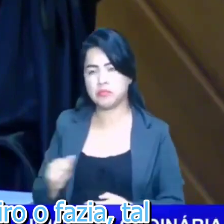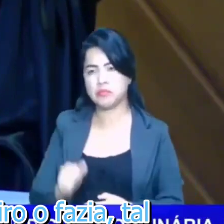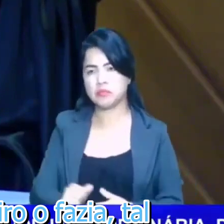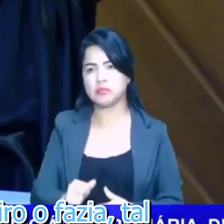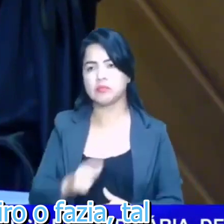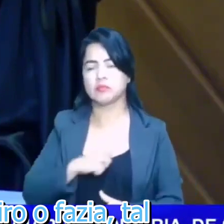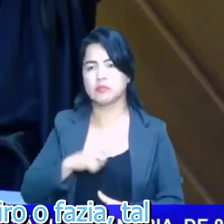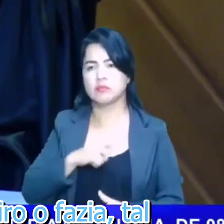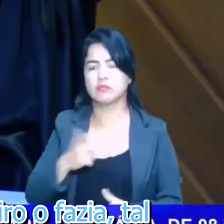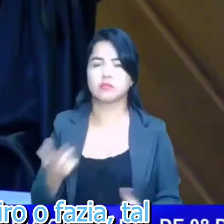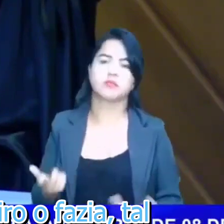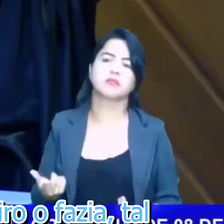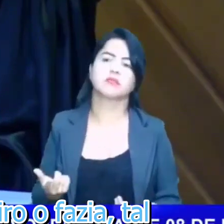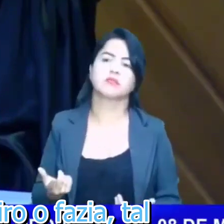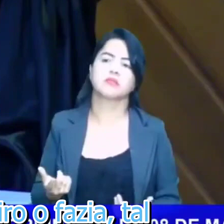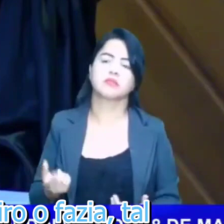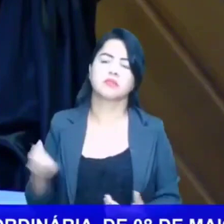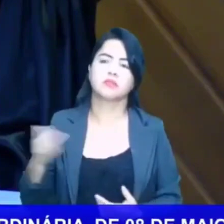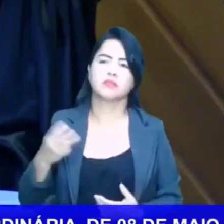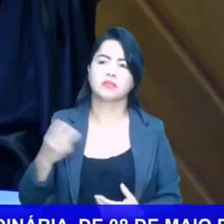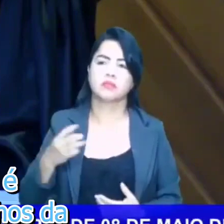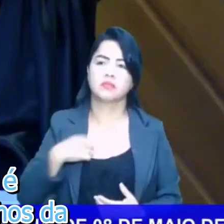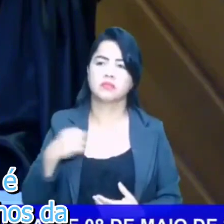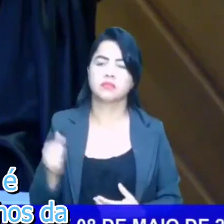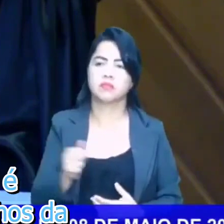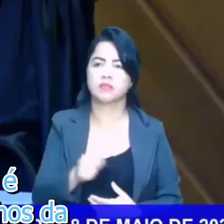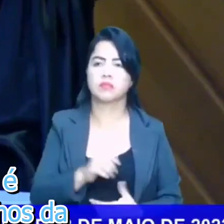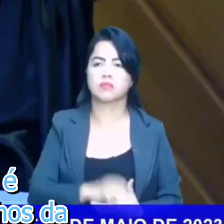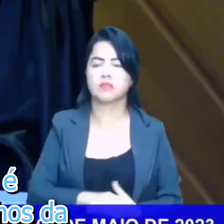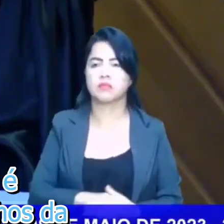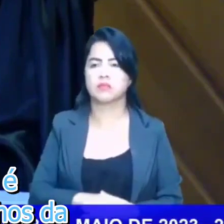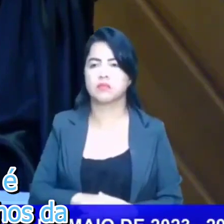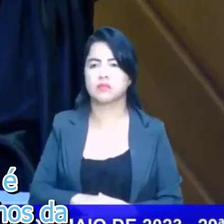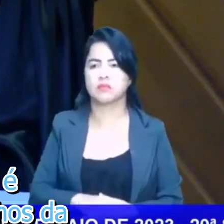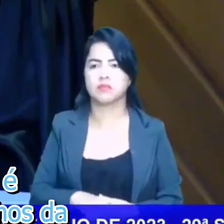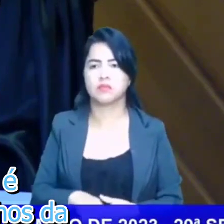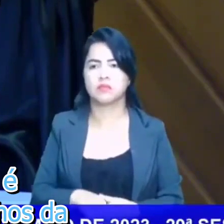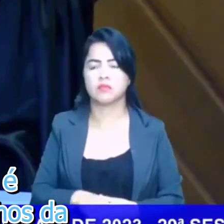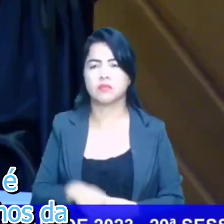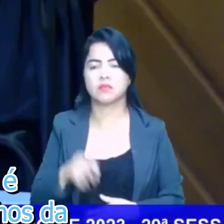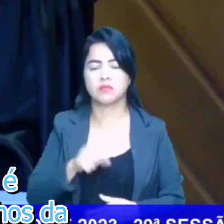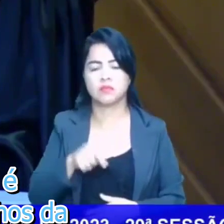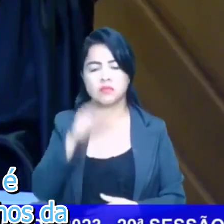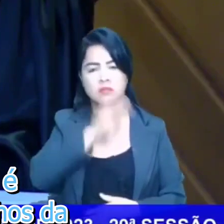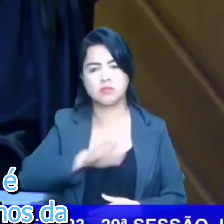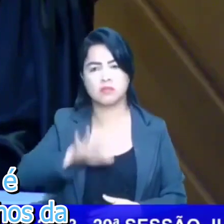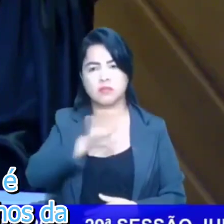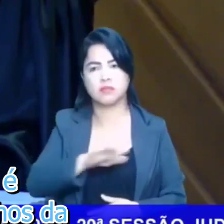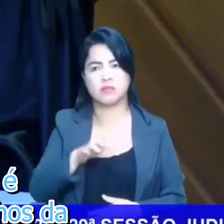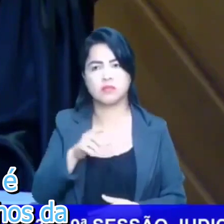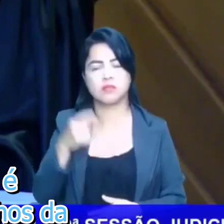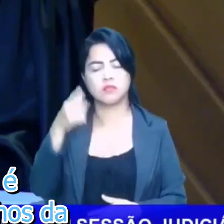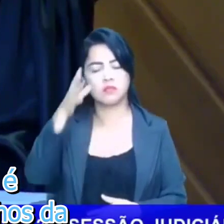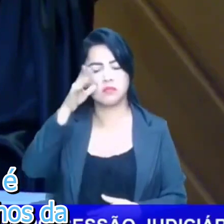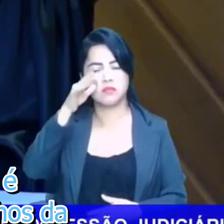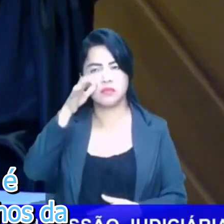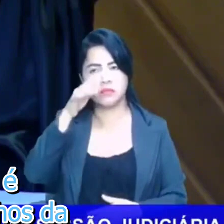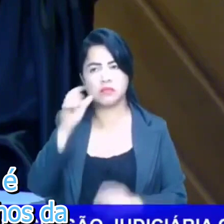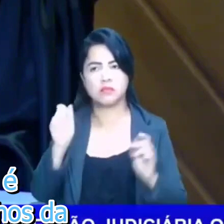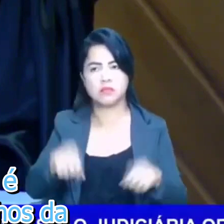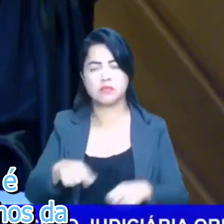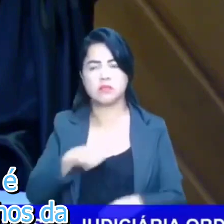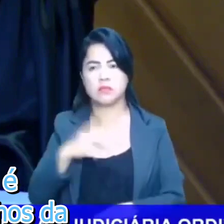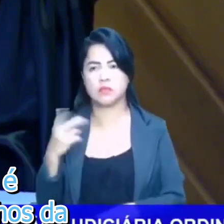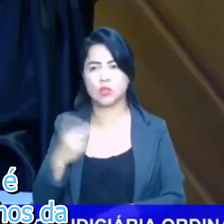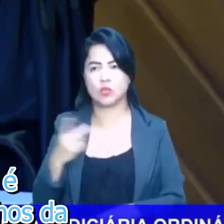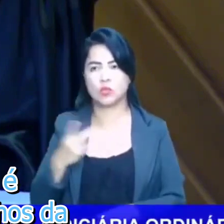onde o terceiro o fazia. Tal conduta restaria provada. Aduz que as imagens acostadas à inicial são possíveis ver